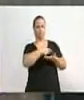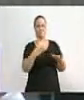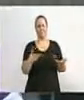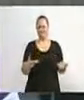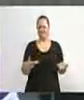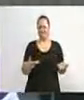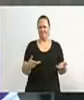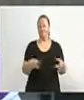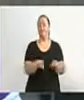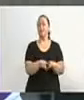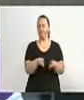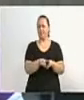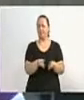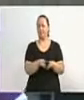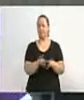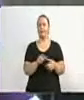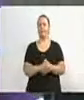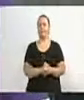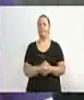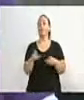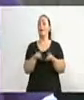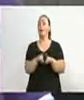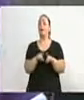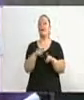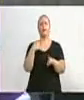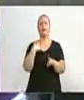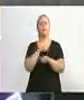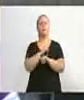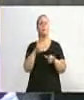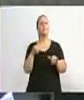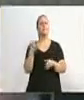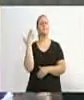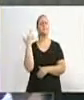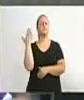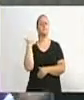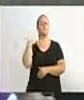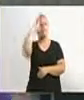de forma breve, cito um caso, um cidadão que apareceu no nosso gabinete